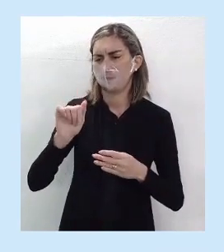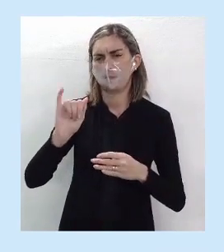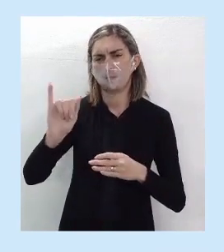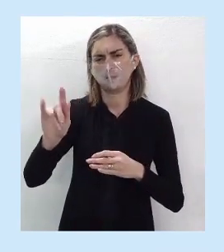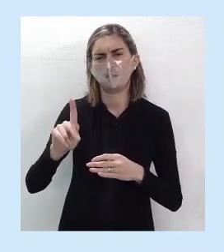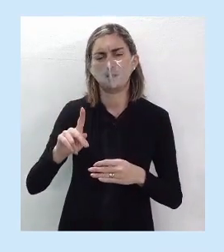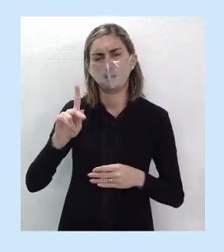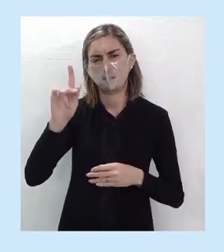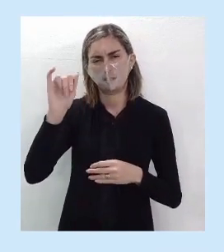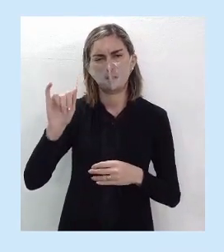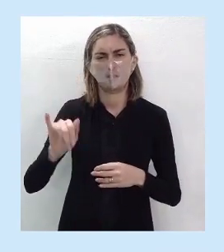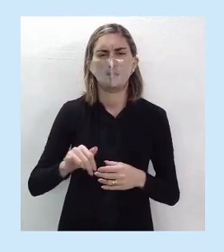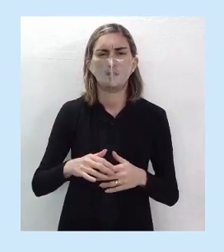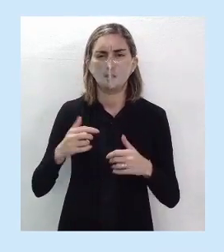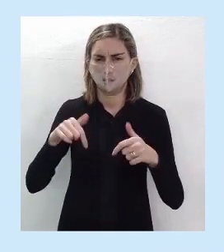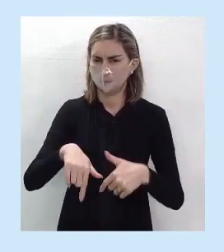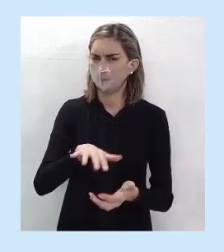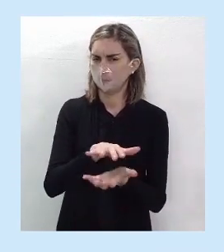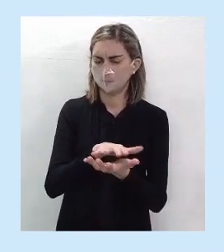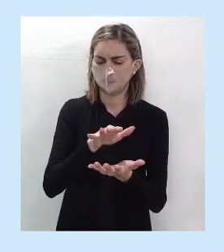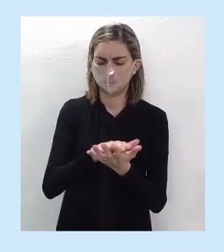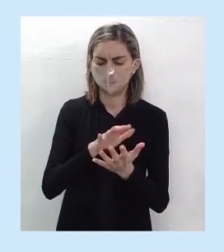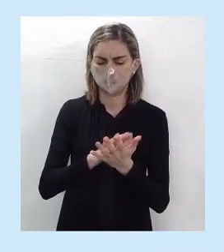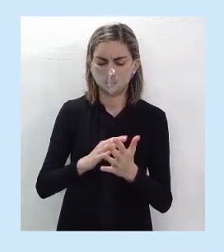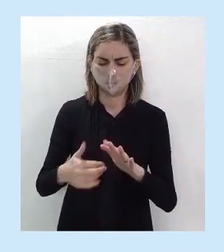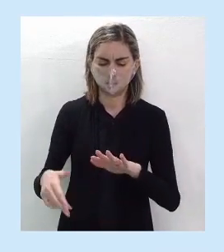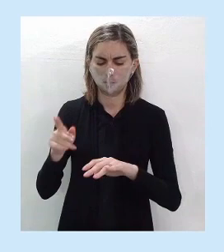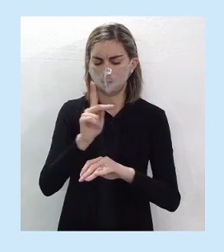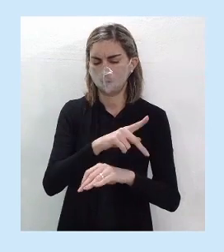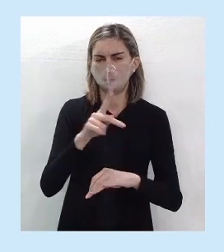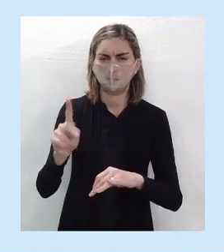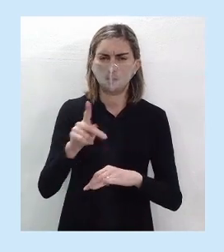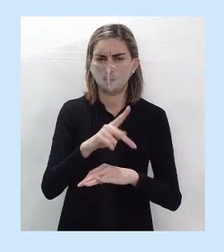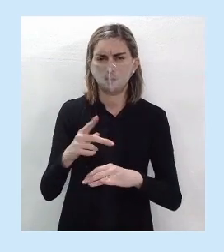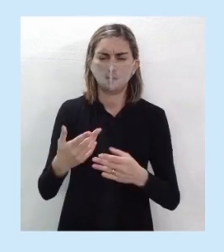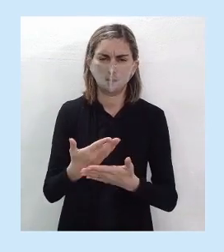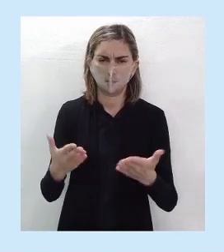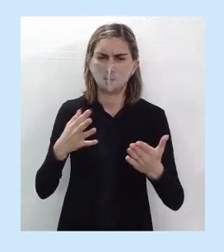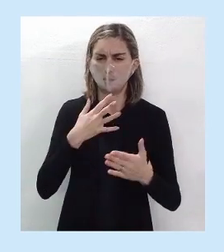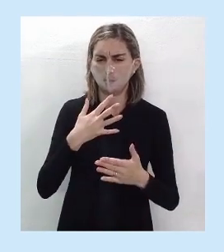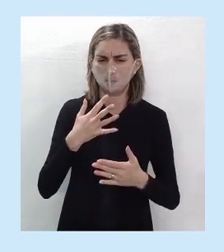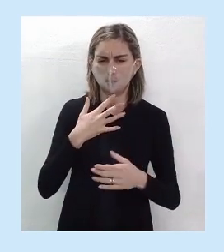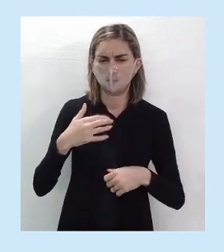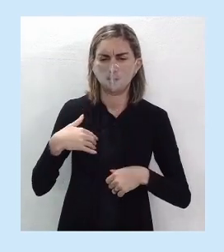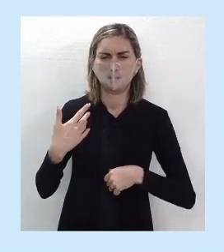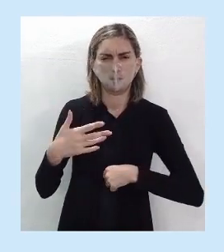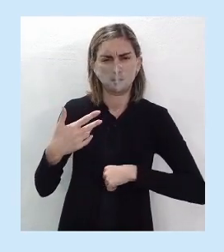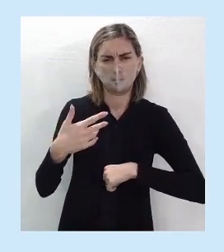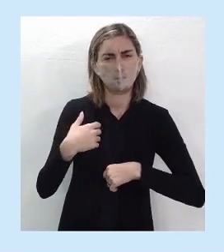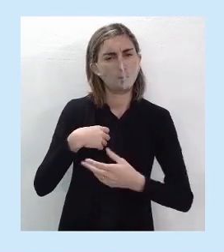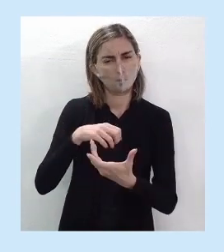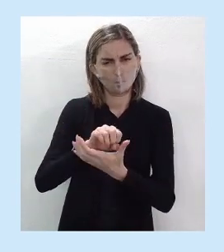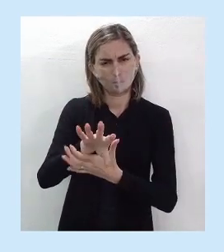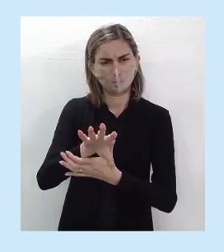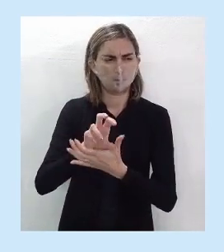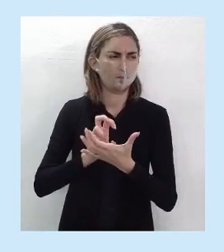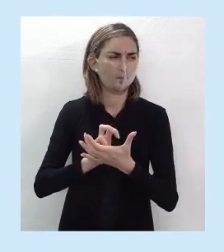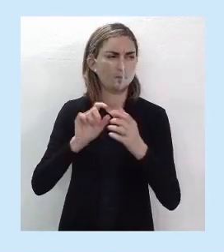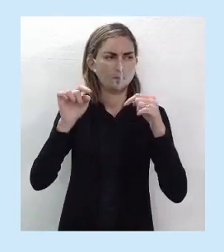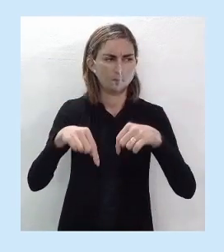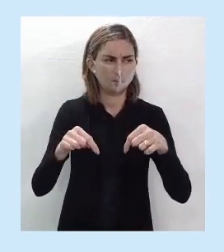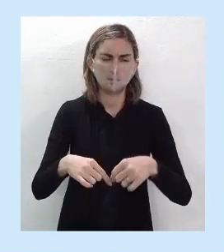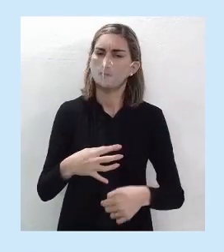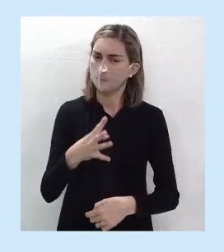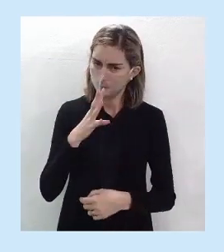uma pessoa que mora aqui em Pernambuco. E foi um professor que eu conheci através do Educa PR. Gente,